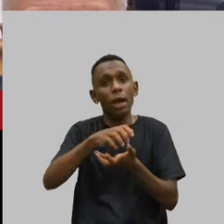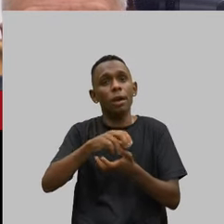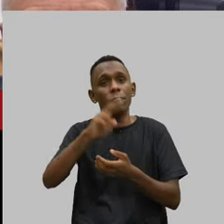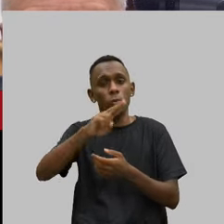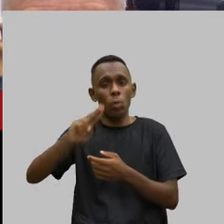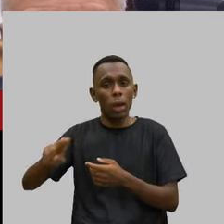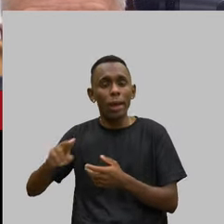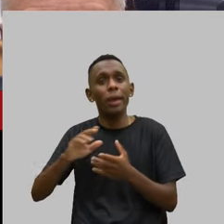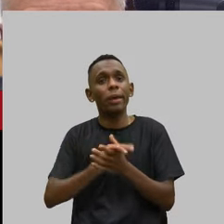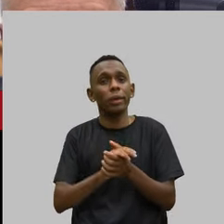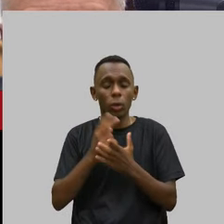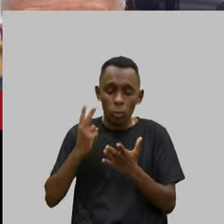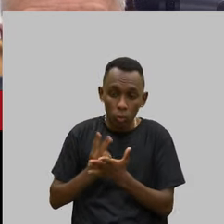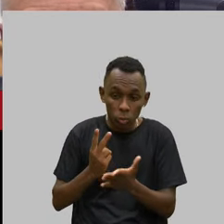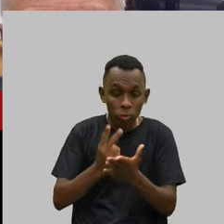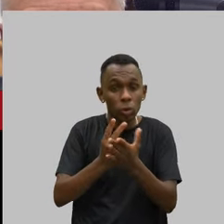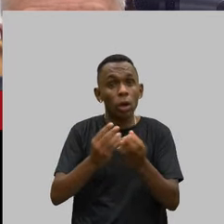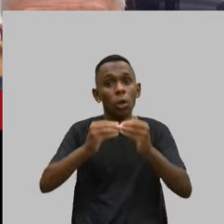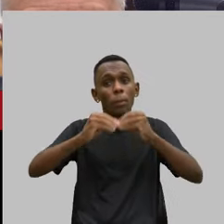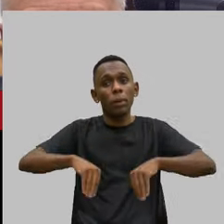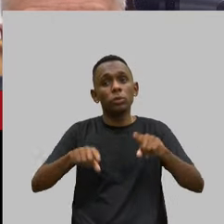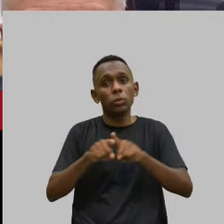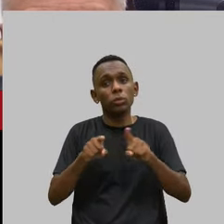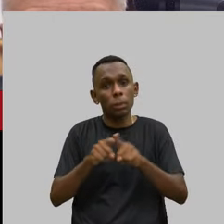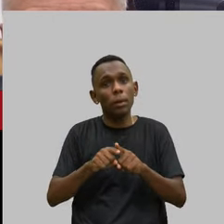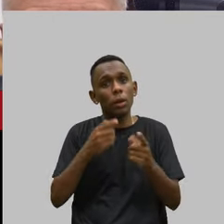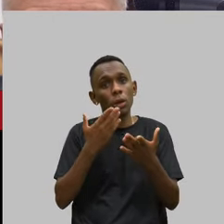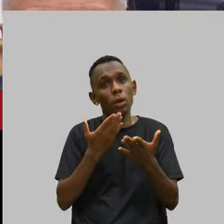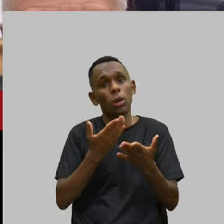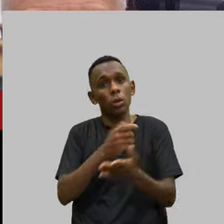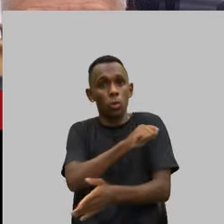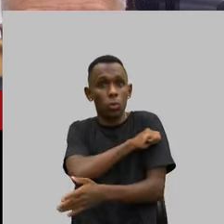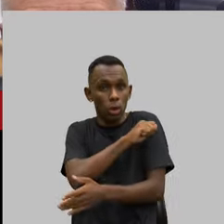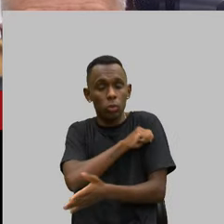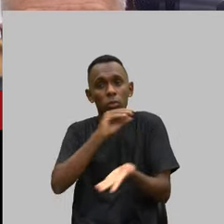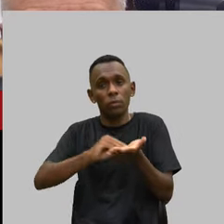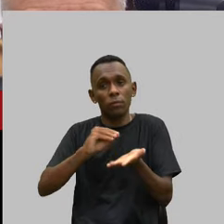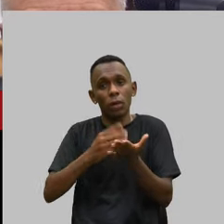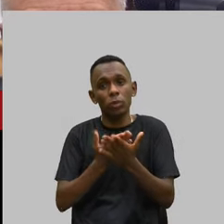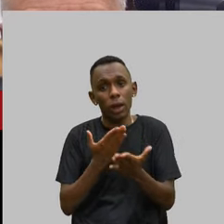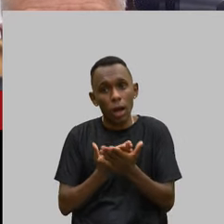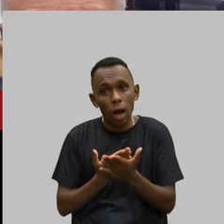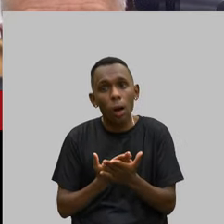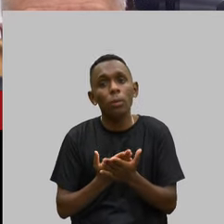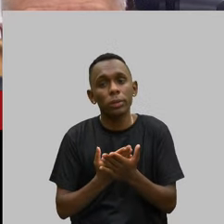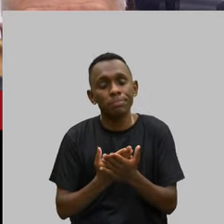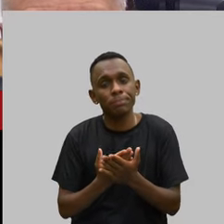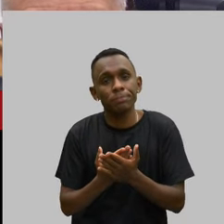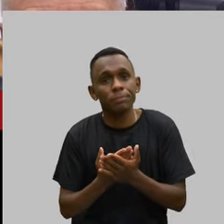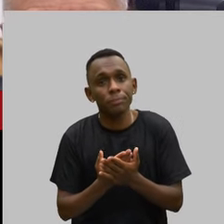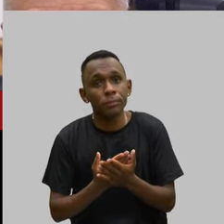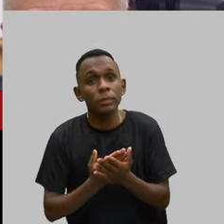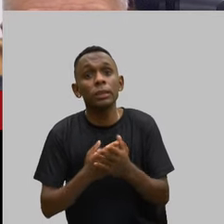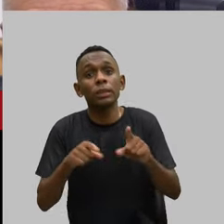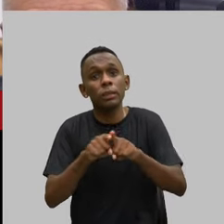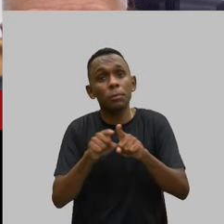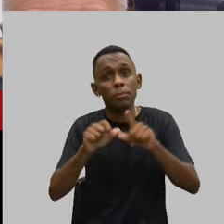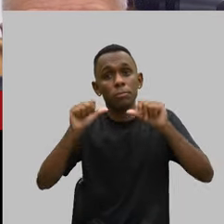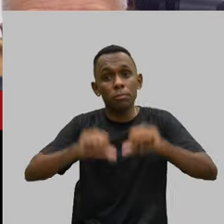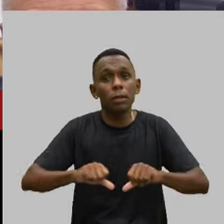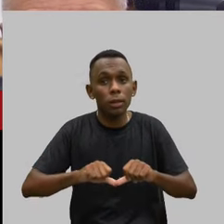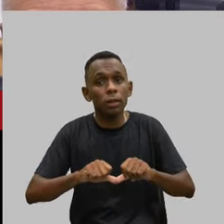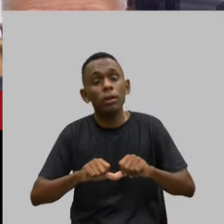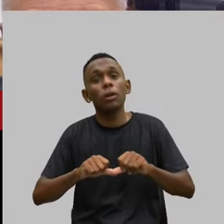greve o prejuízo que os alunos estão tendo com ausência de aulas com a falta dessas aulas e o risco ainda de perderem